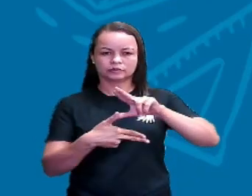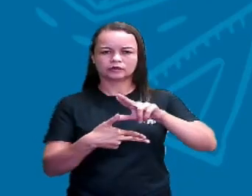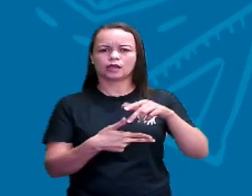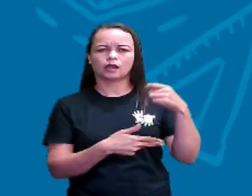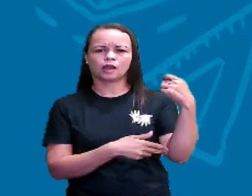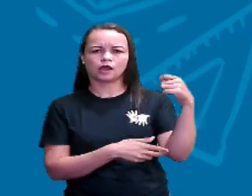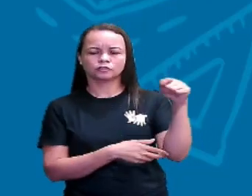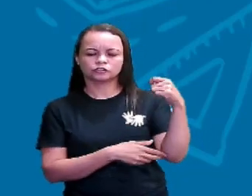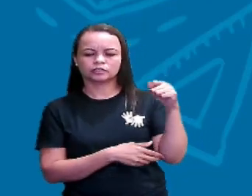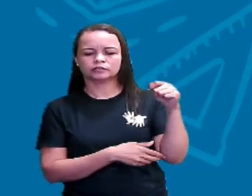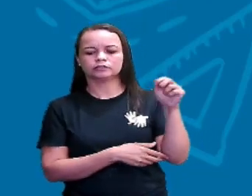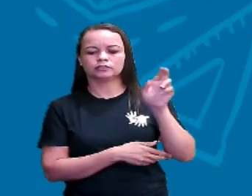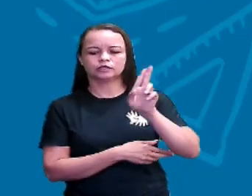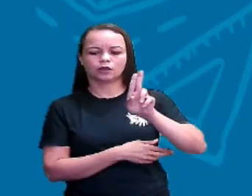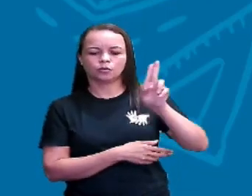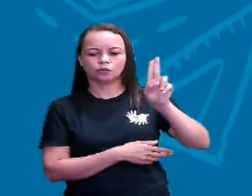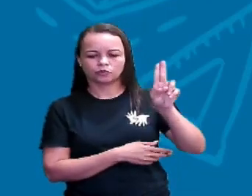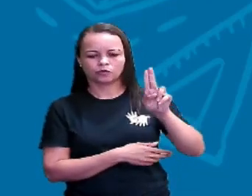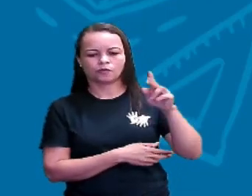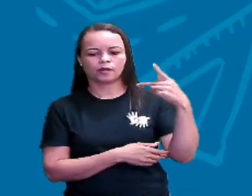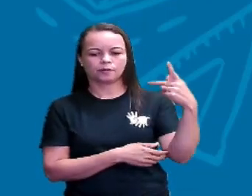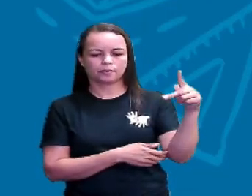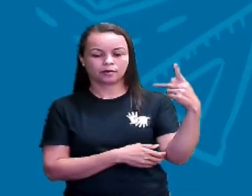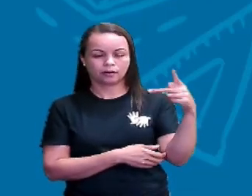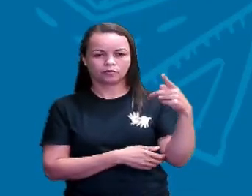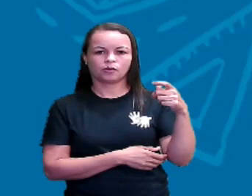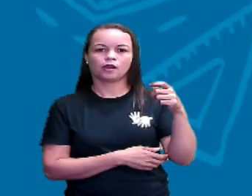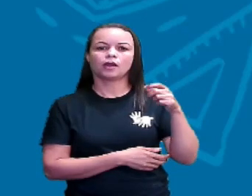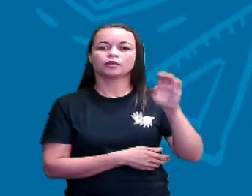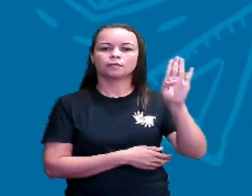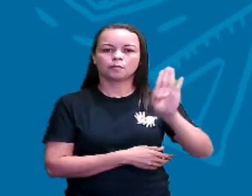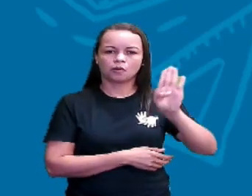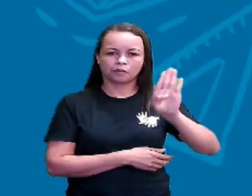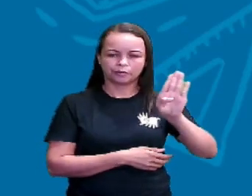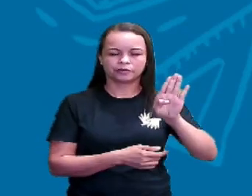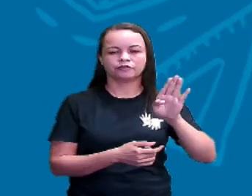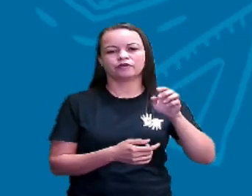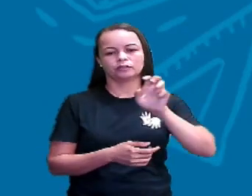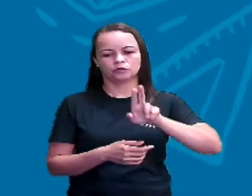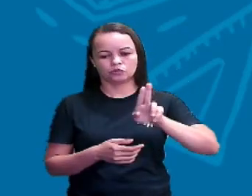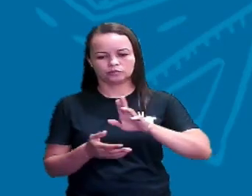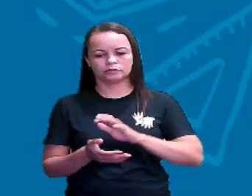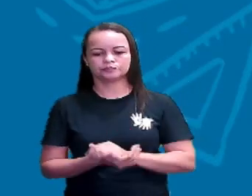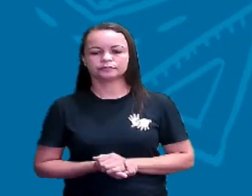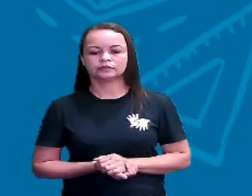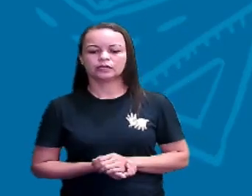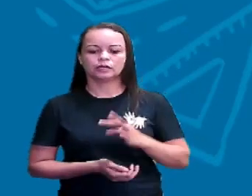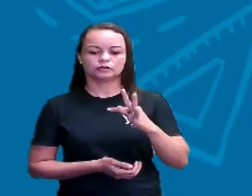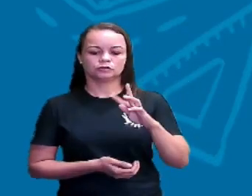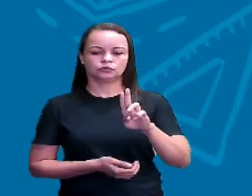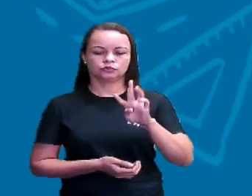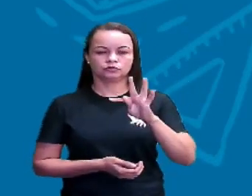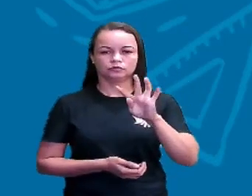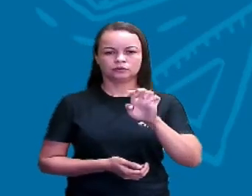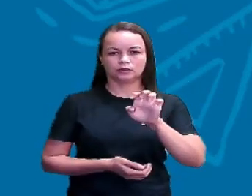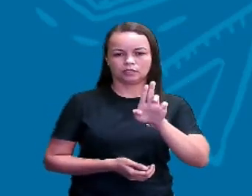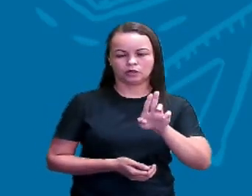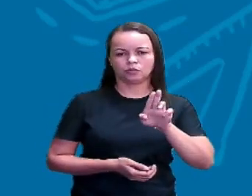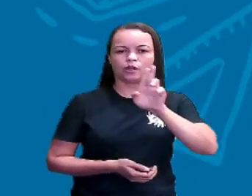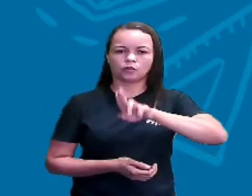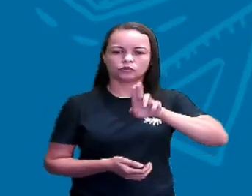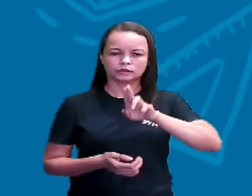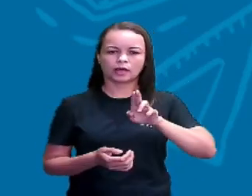Argentina, Uruguai, Paraguai e Bolívia, e o tuteu é mais utilizado na Espanha, México e